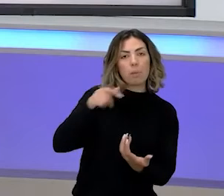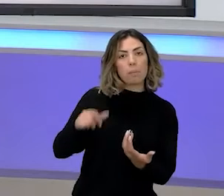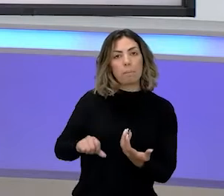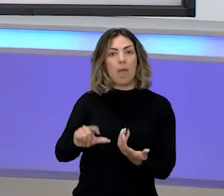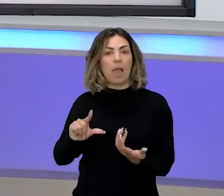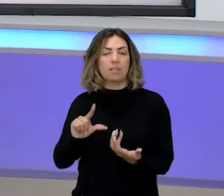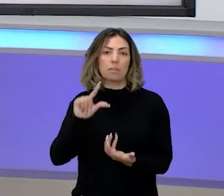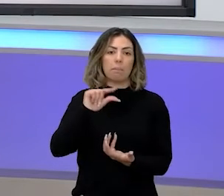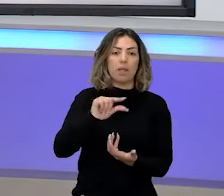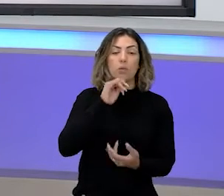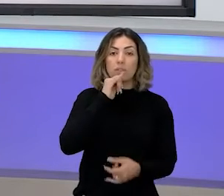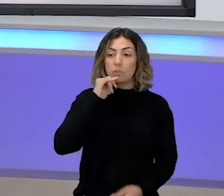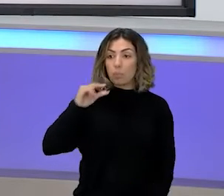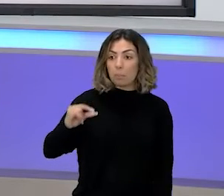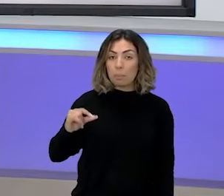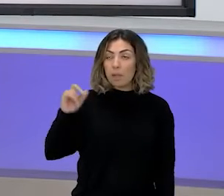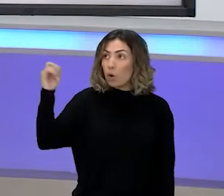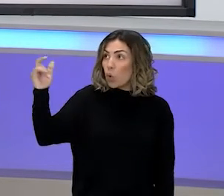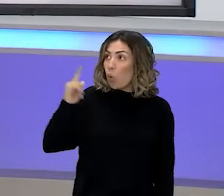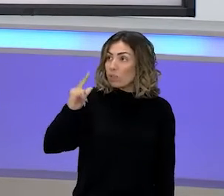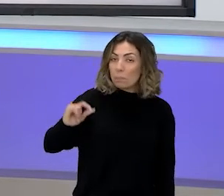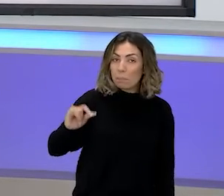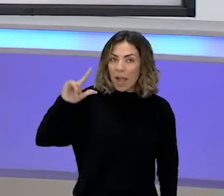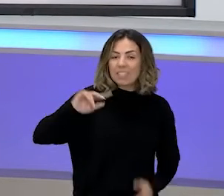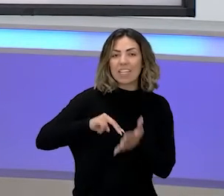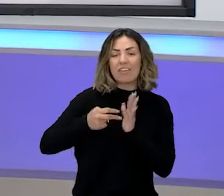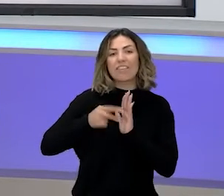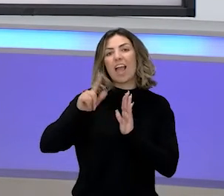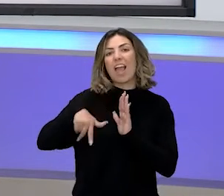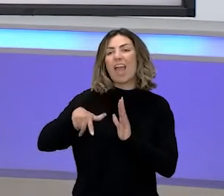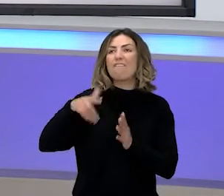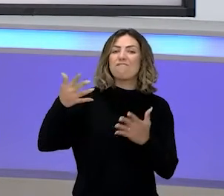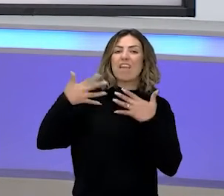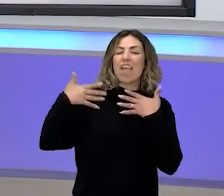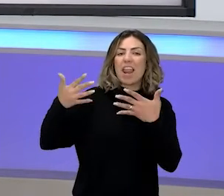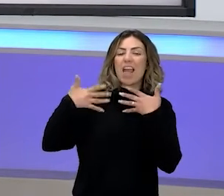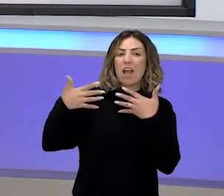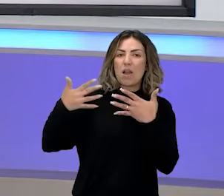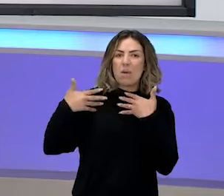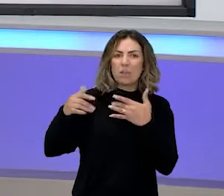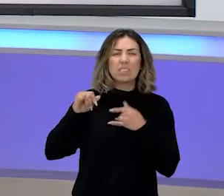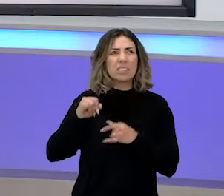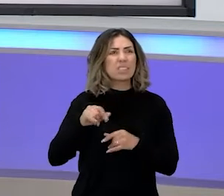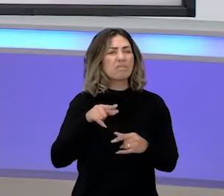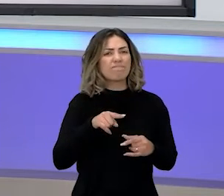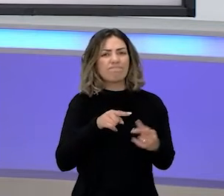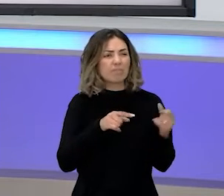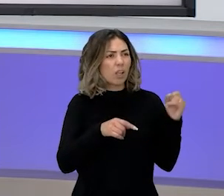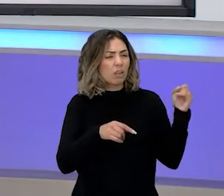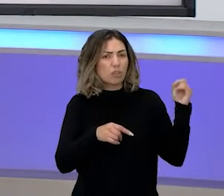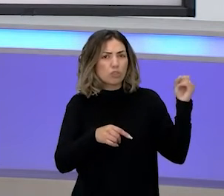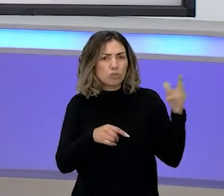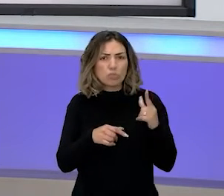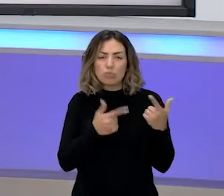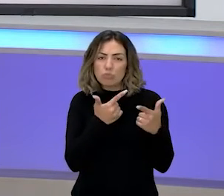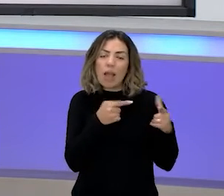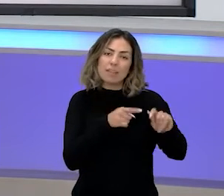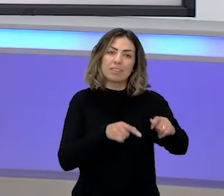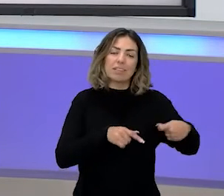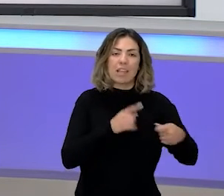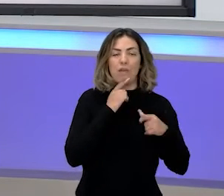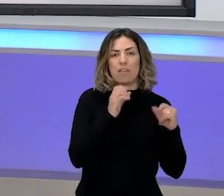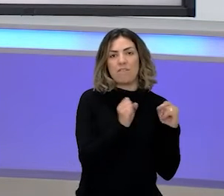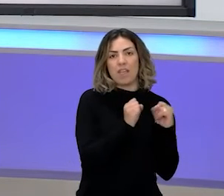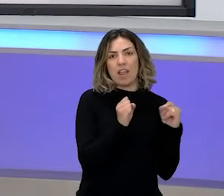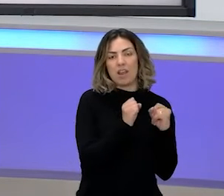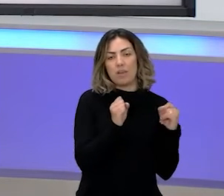de verão, né? Momento de verão. E onde tem menos luz ali na inclinação, a gente vai chamar de inverno. É